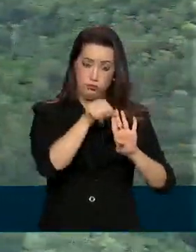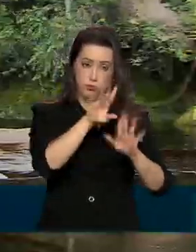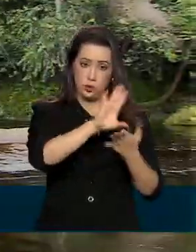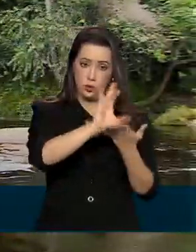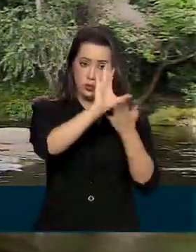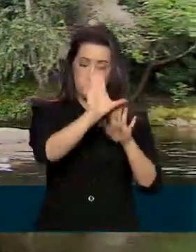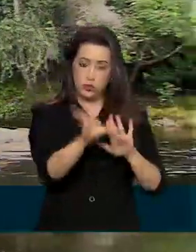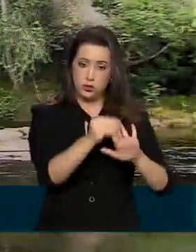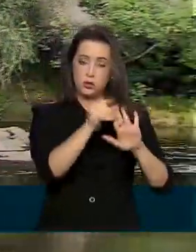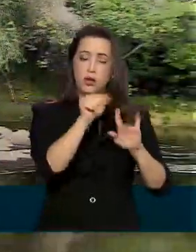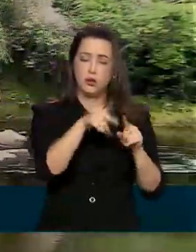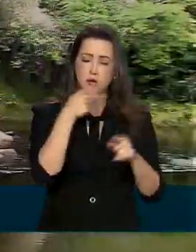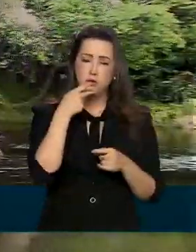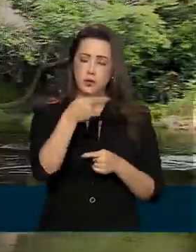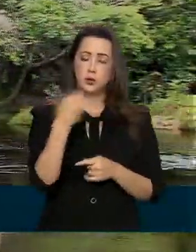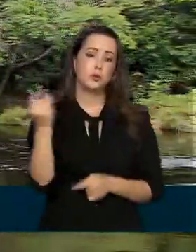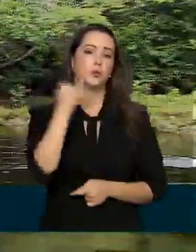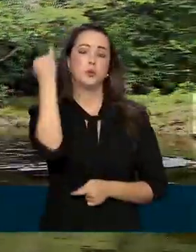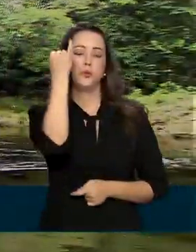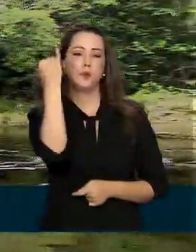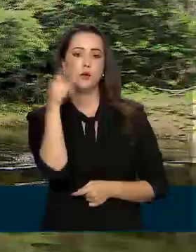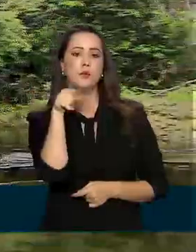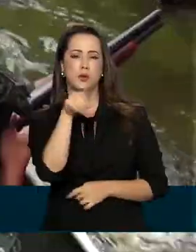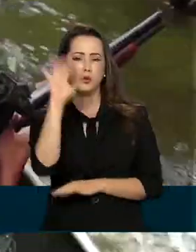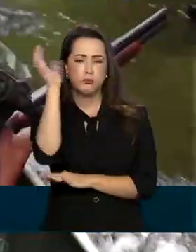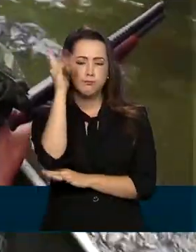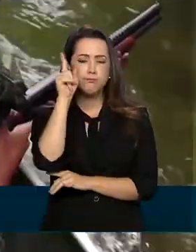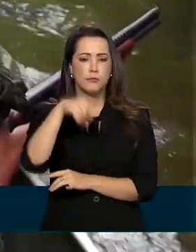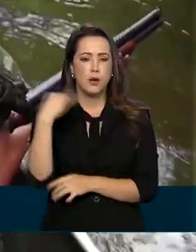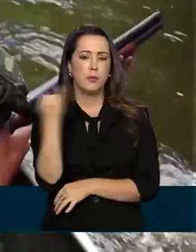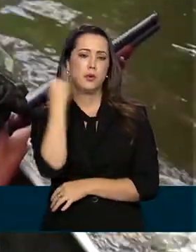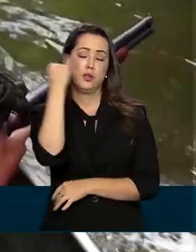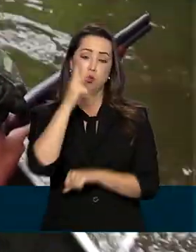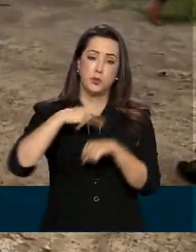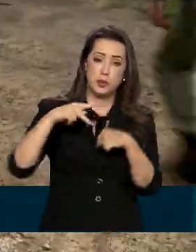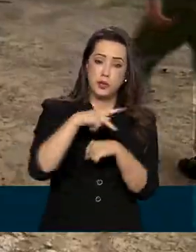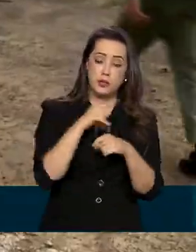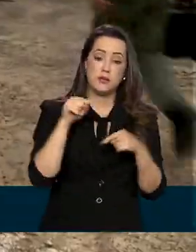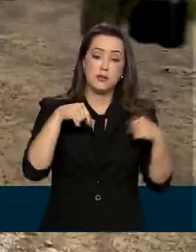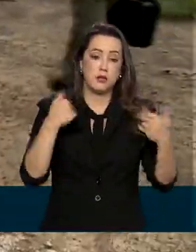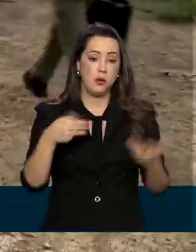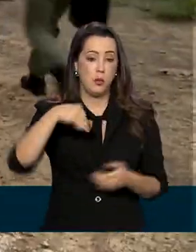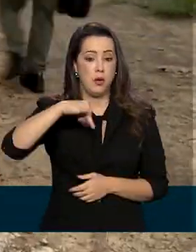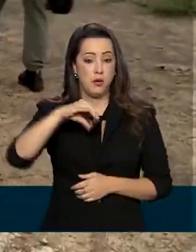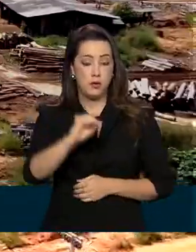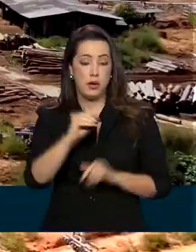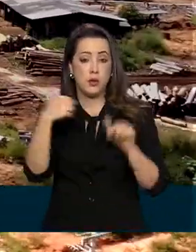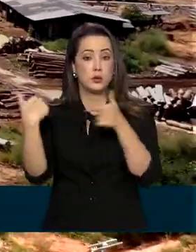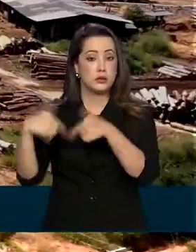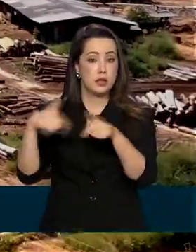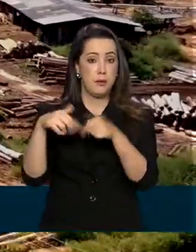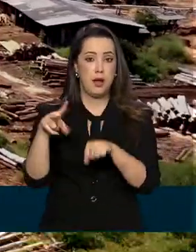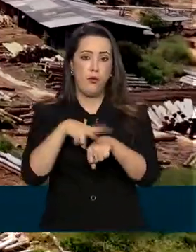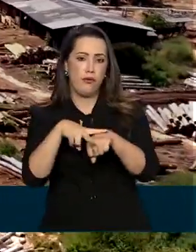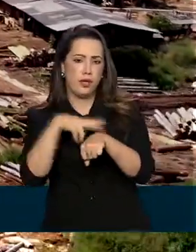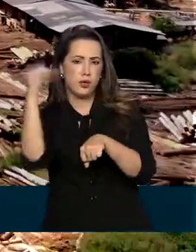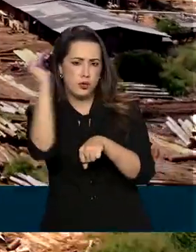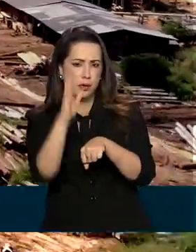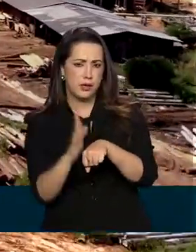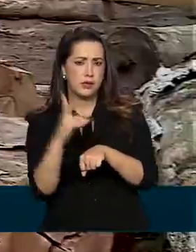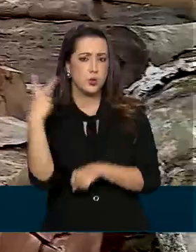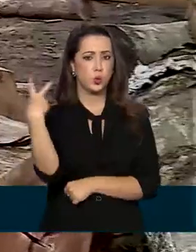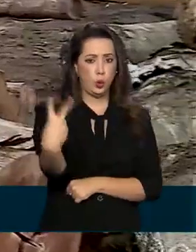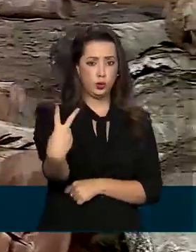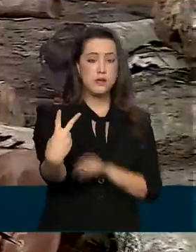ambiente é uma prioridade para o país e que, por isso, em maio deste ano, lançou a Operação Verde Brasil 2